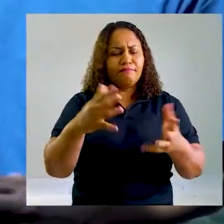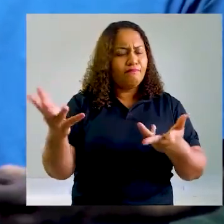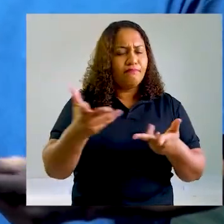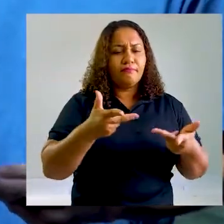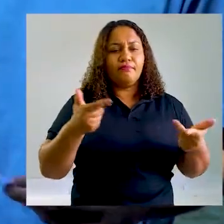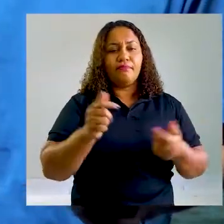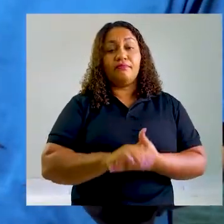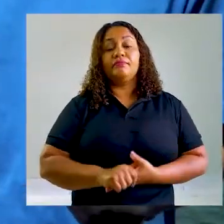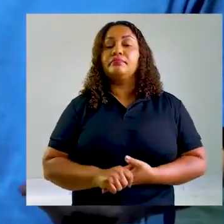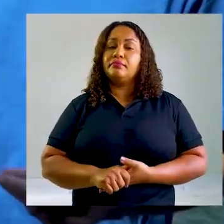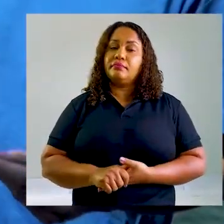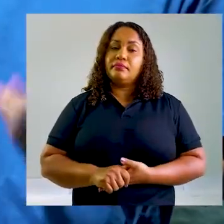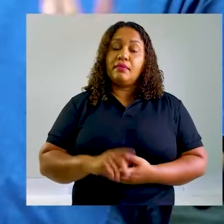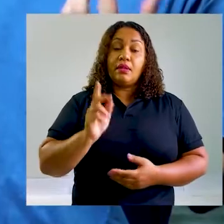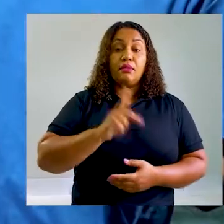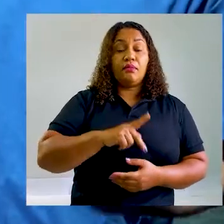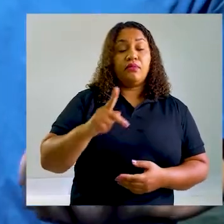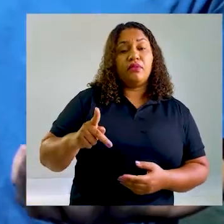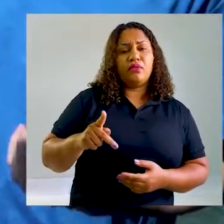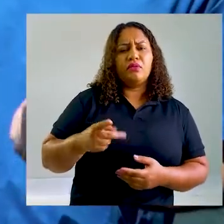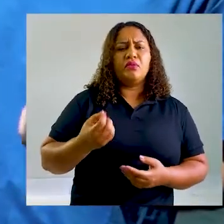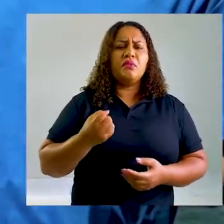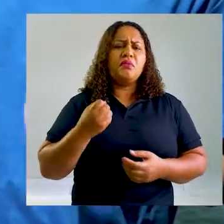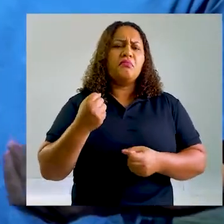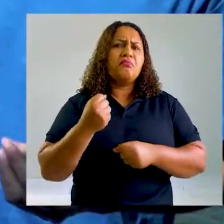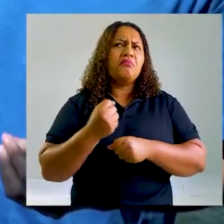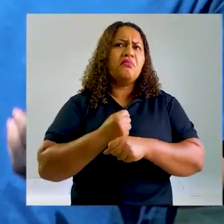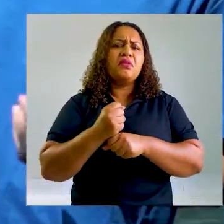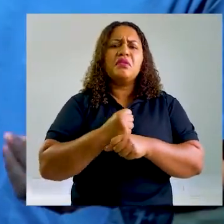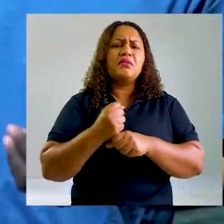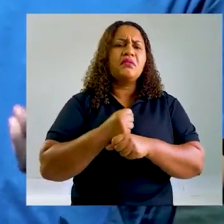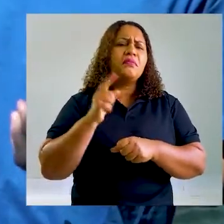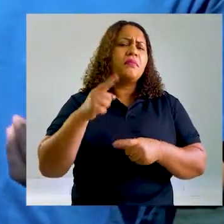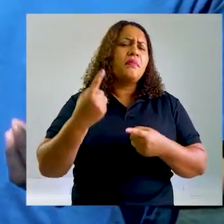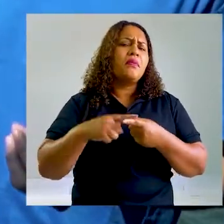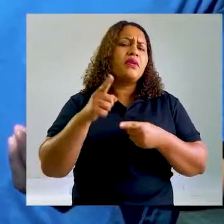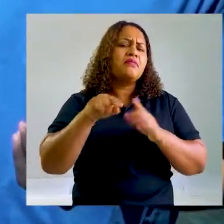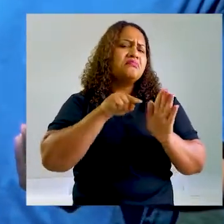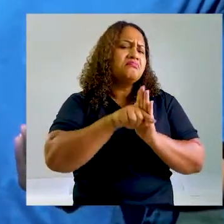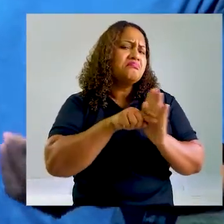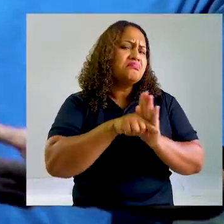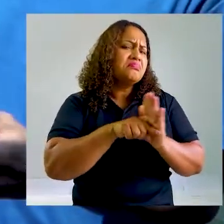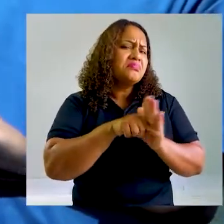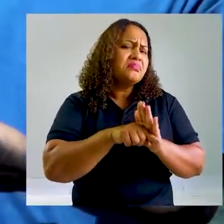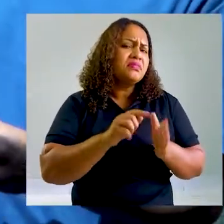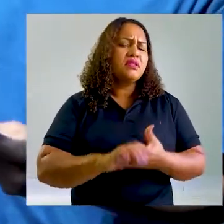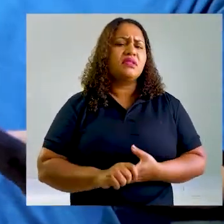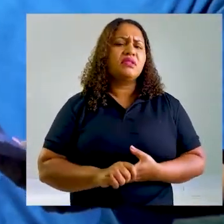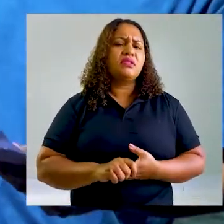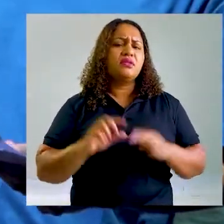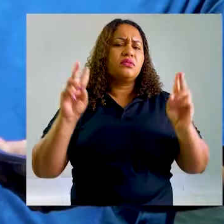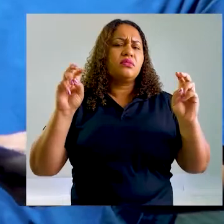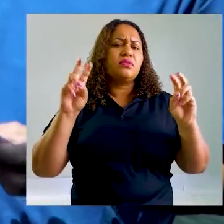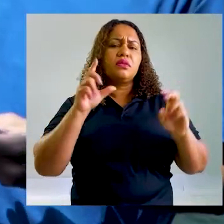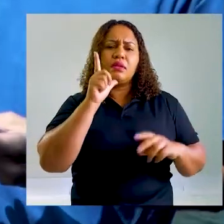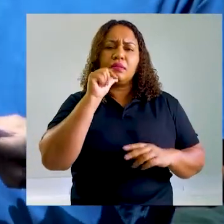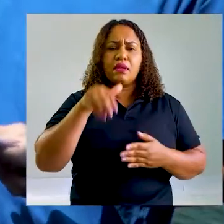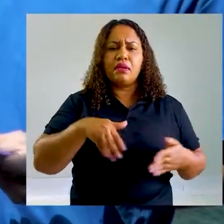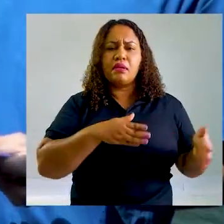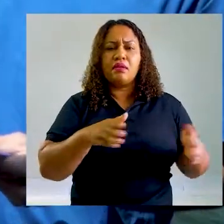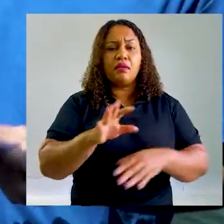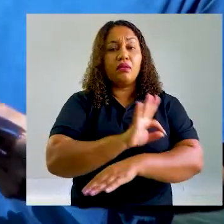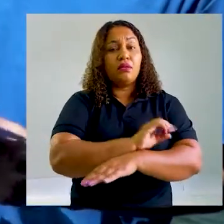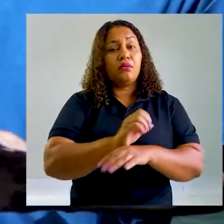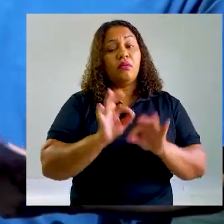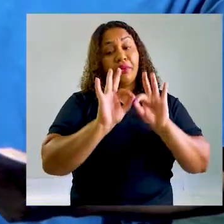Tocantins. Professor, há quanto tempo e por que o senhor vem desenvolvendo estudos e pesquisas sobre o rio Tocantins?